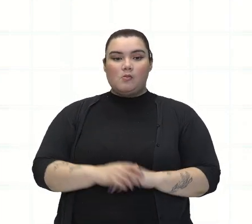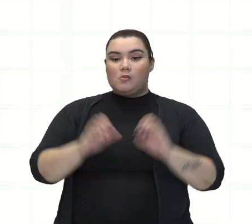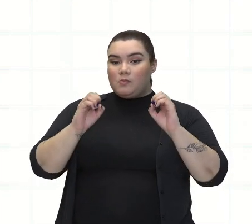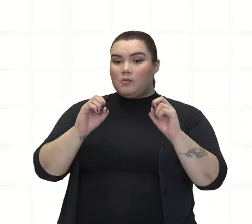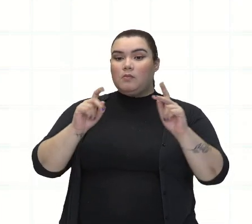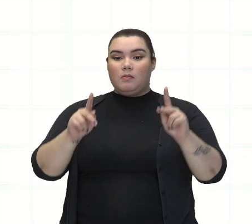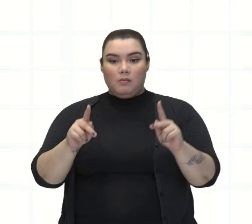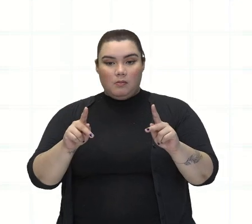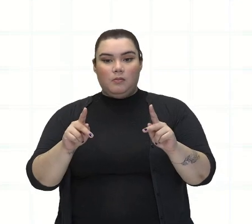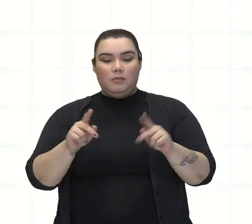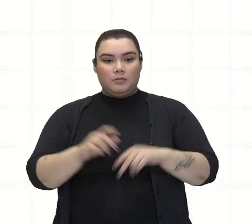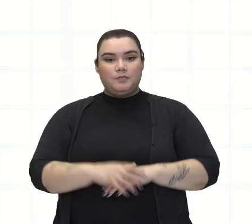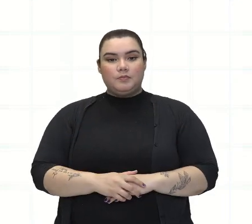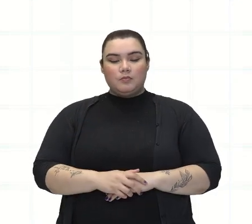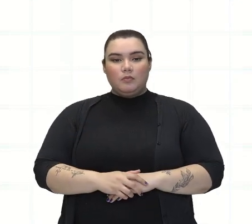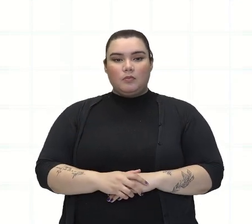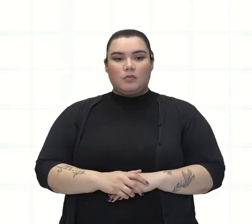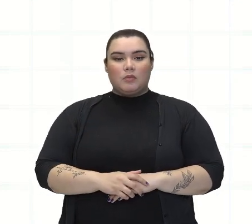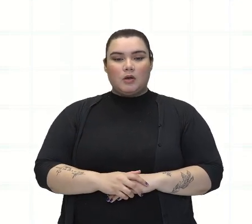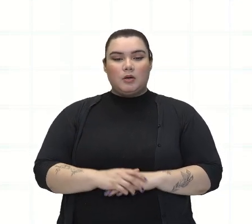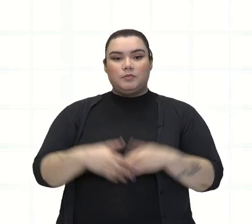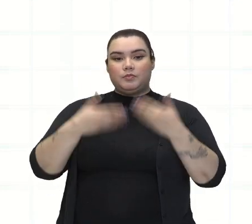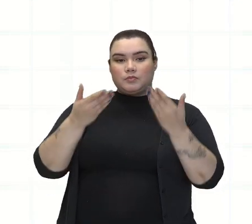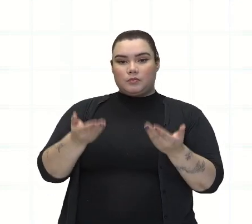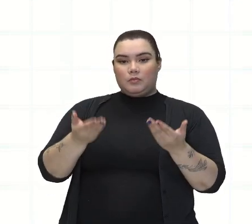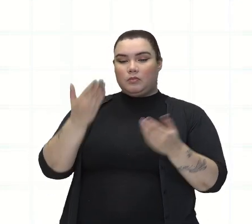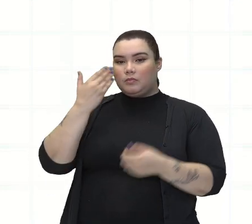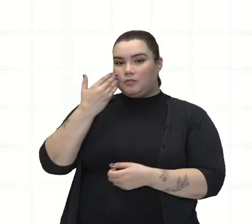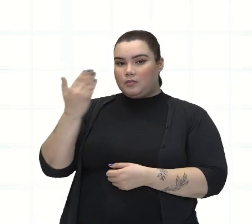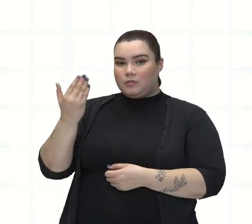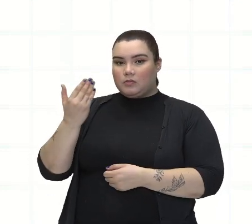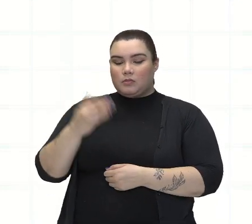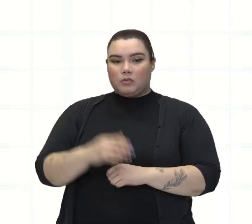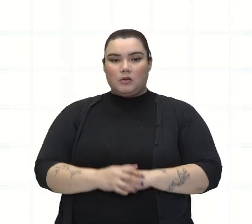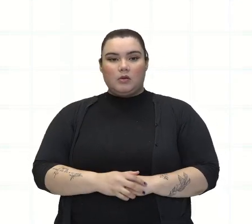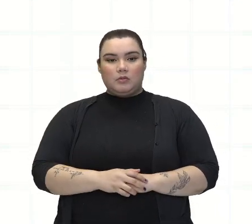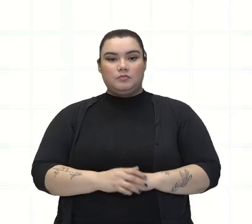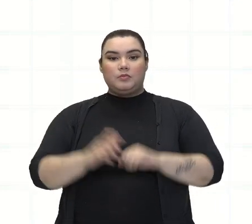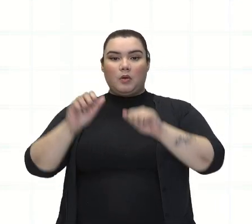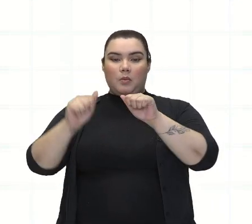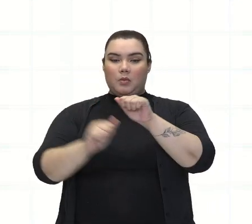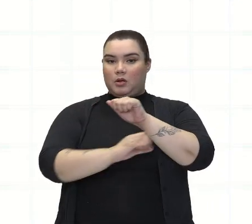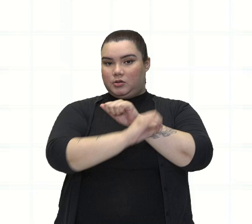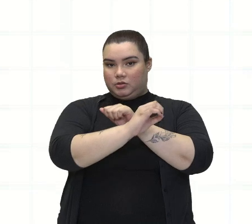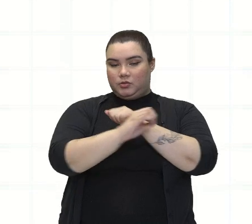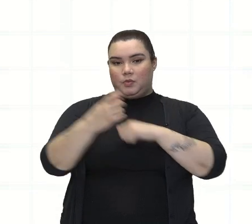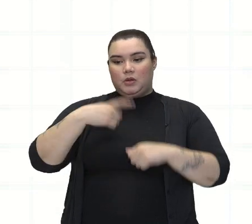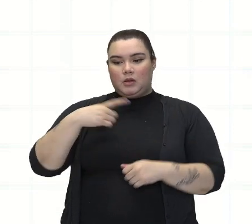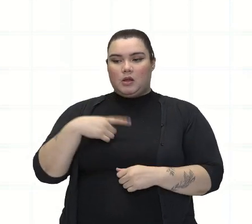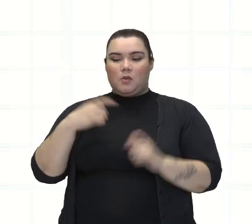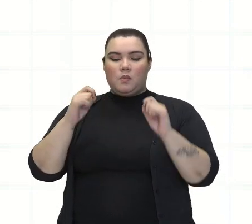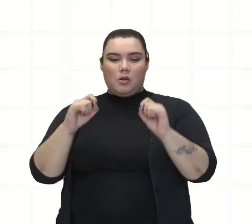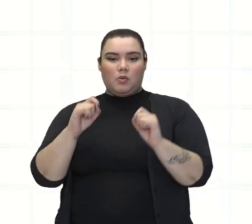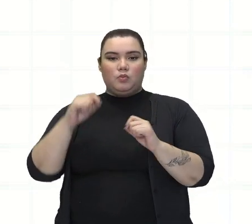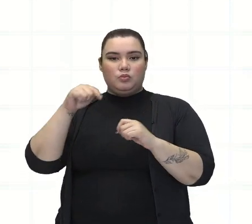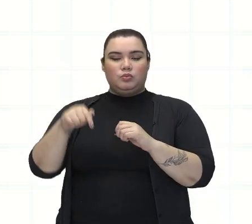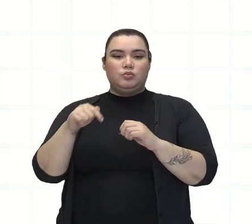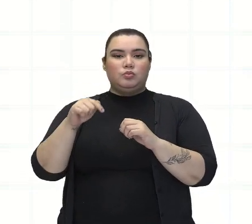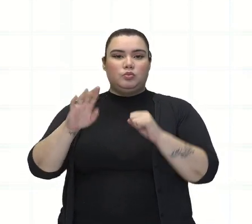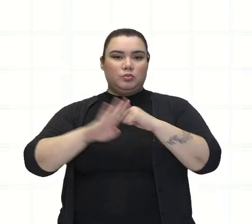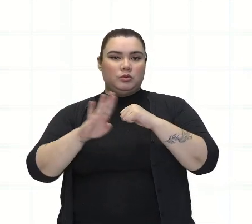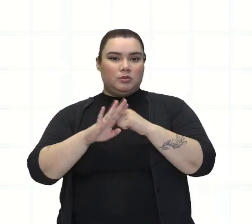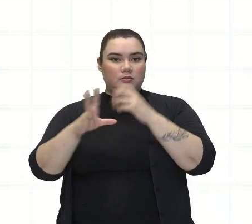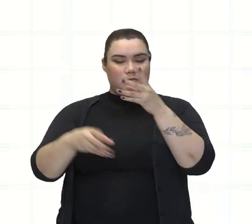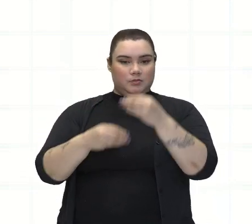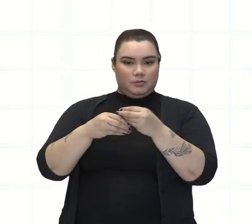Ok. Aqui, além dessa questão do artigo acompanhar o substantivo, nós